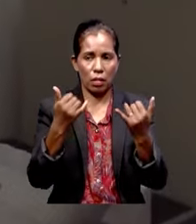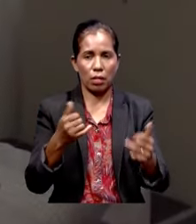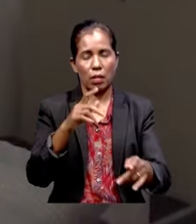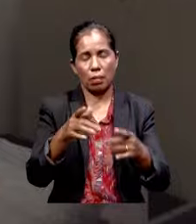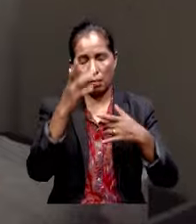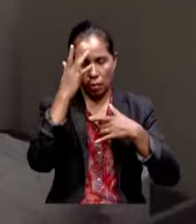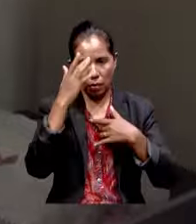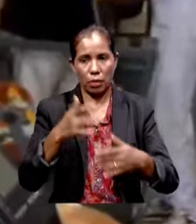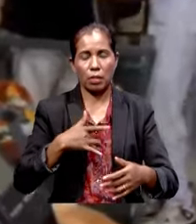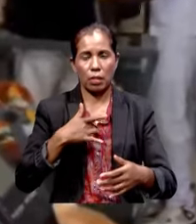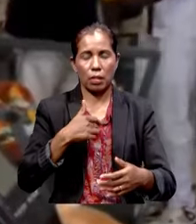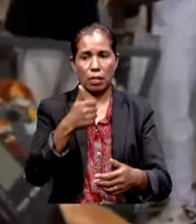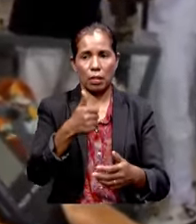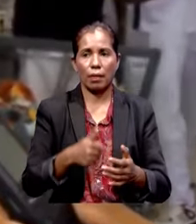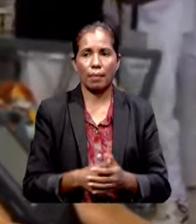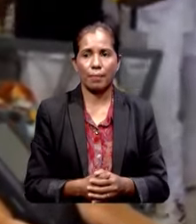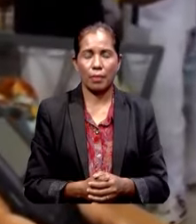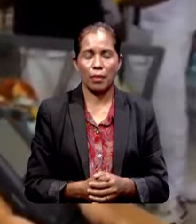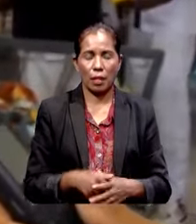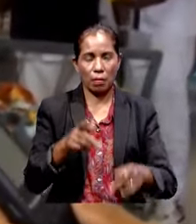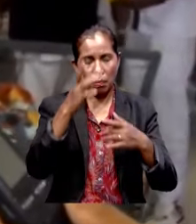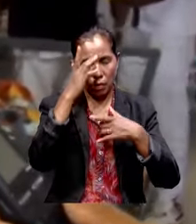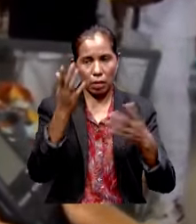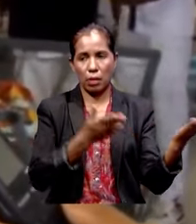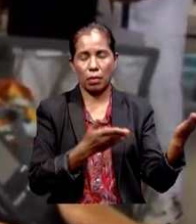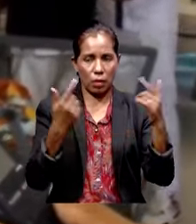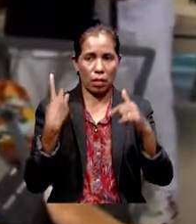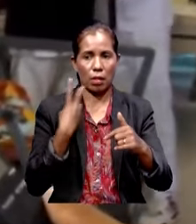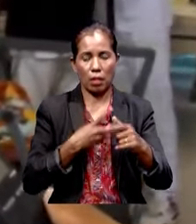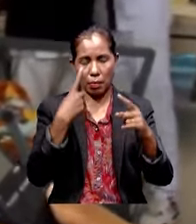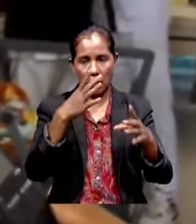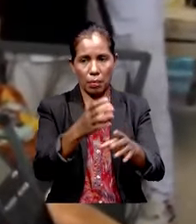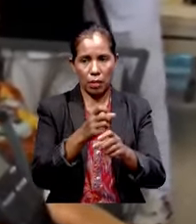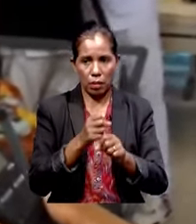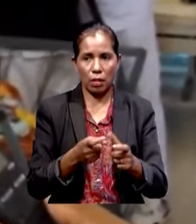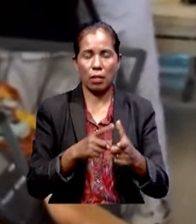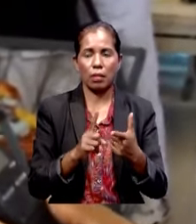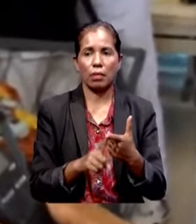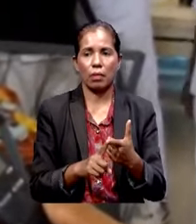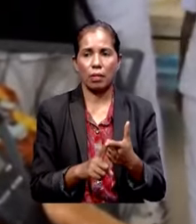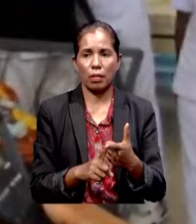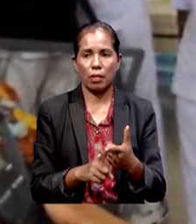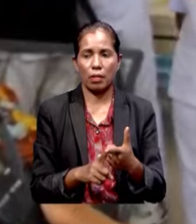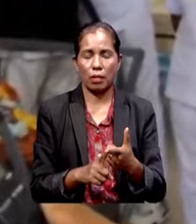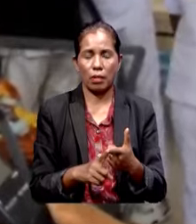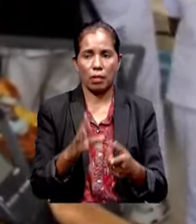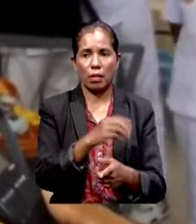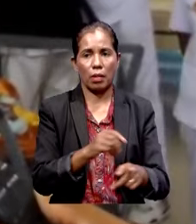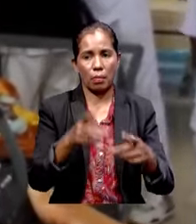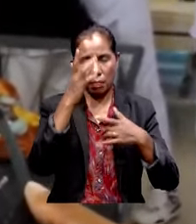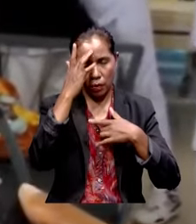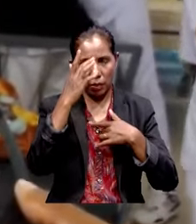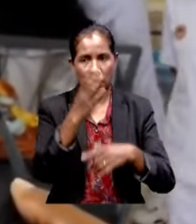paciente consciente relam paciente ne tamang mai amne especialista mai simuduni no exame clínico paciente ne